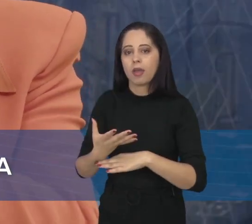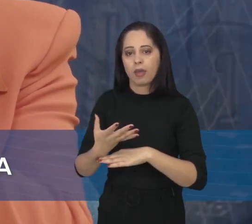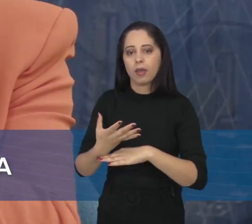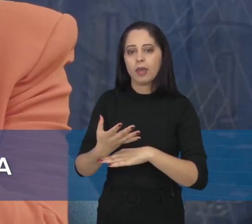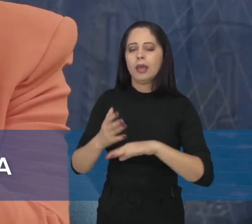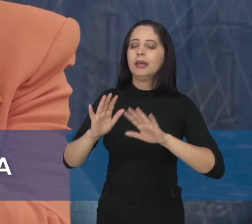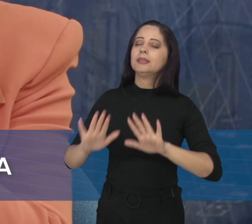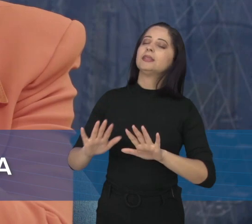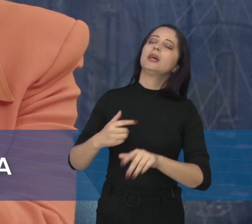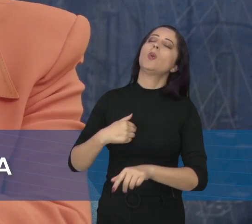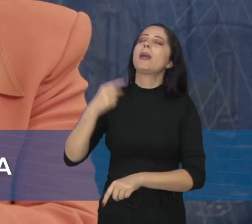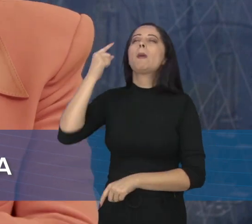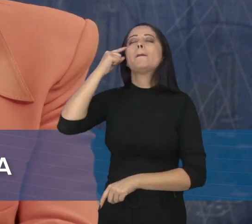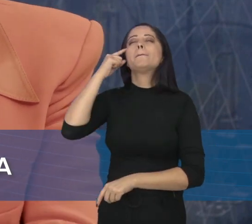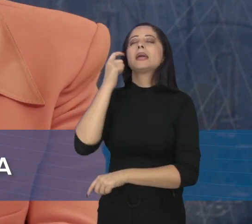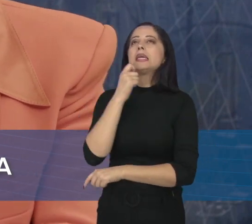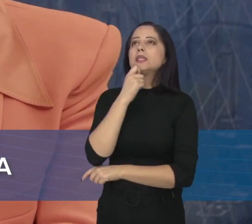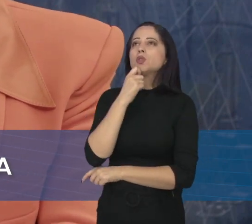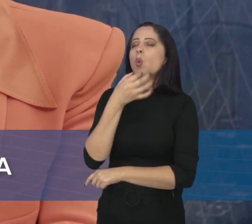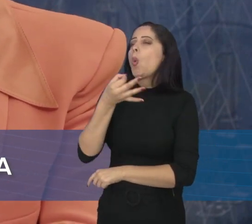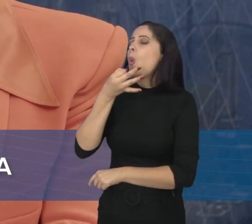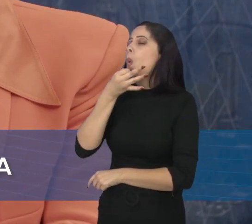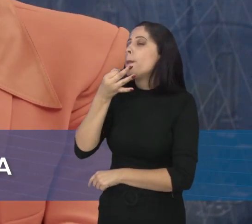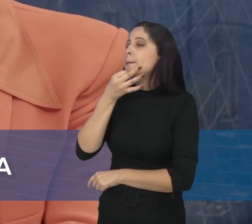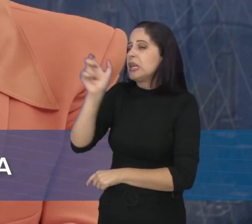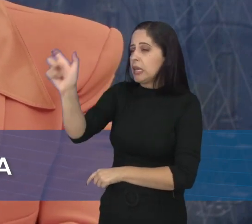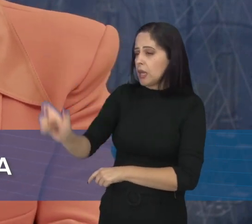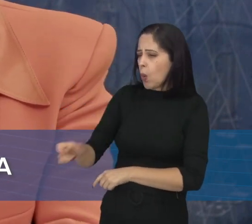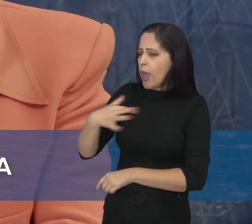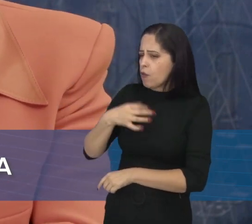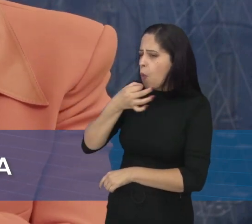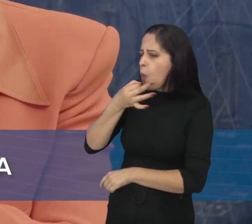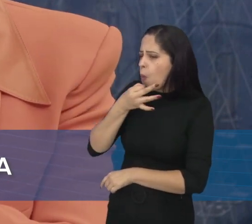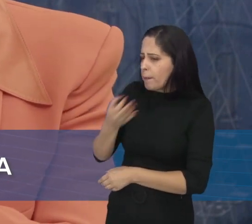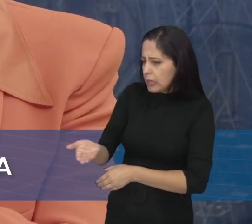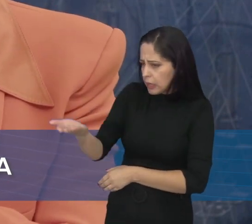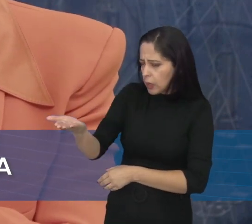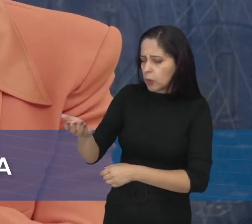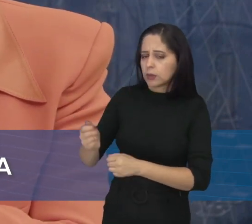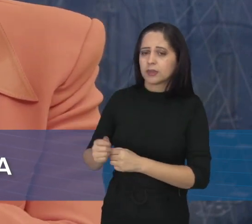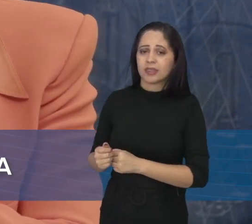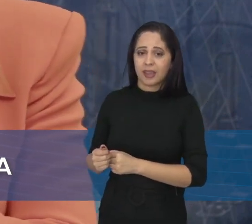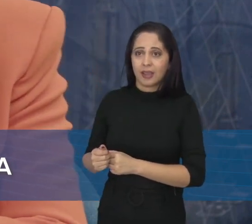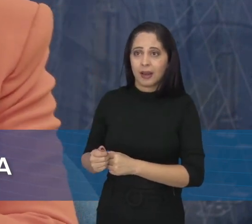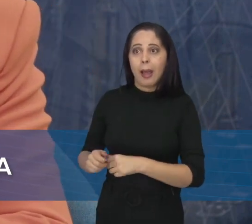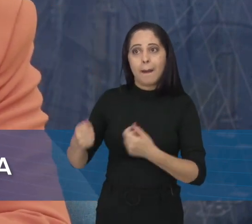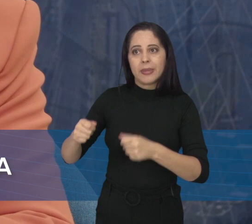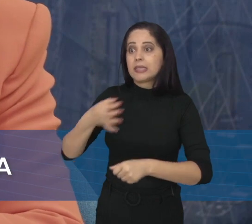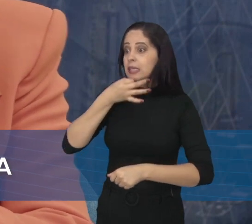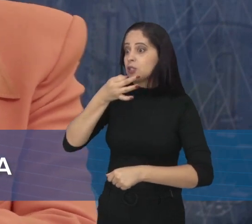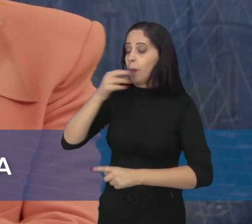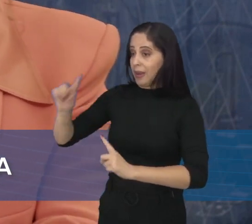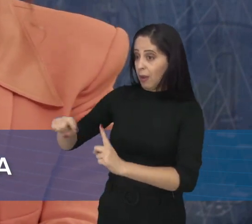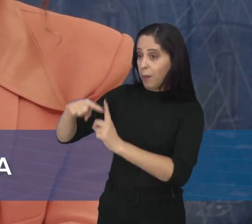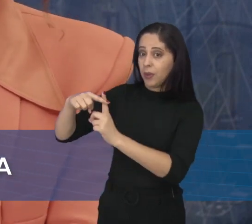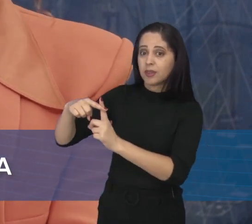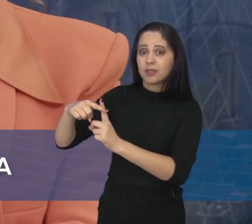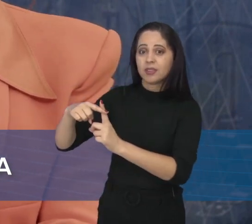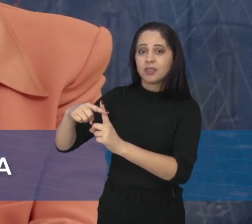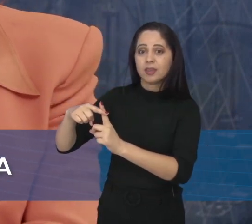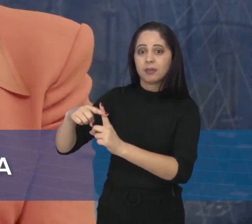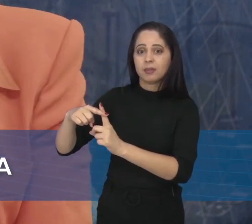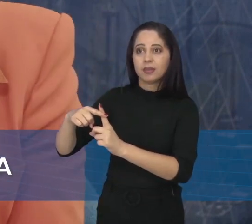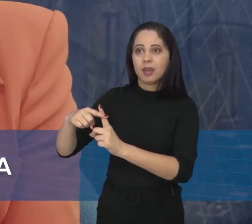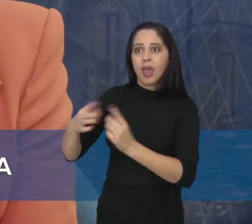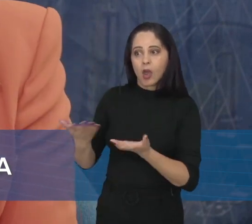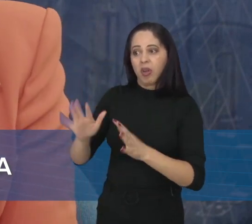competência. Então, quando eu teço uma crítica a alguém, e ela geralmente é para ser positiva, né? Eu tenho o